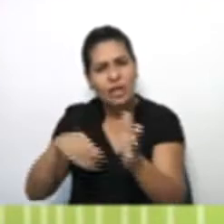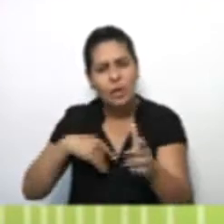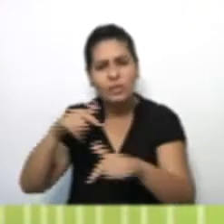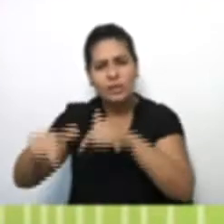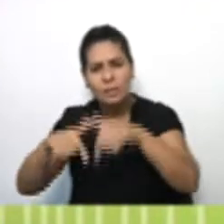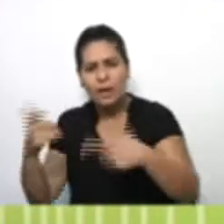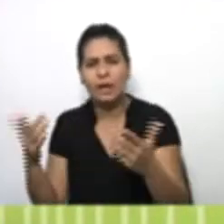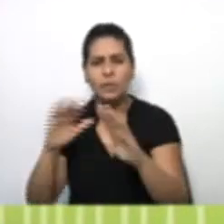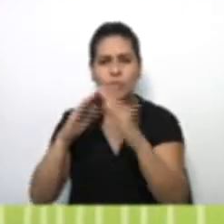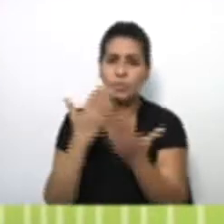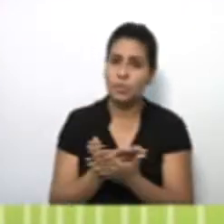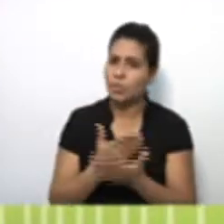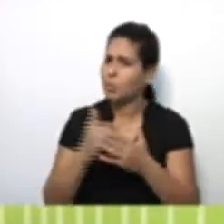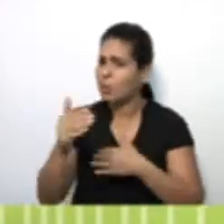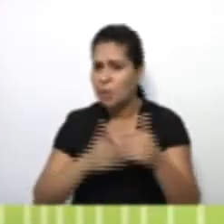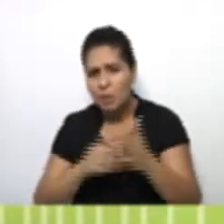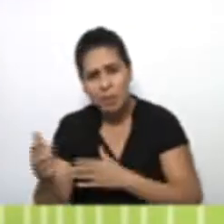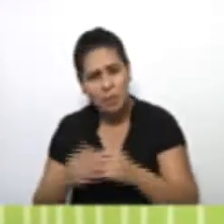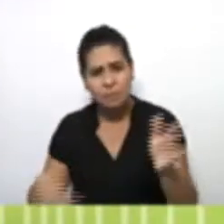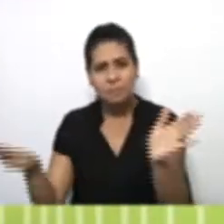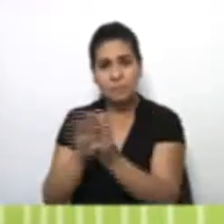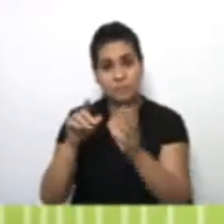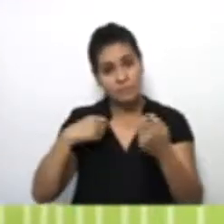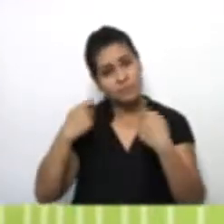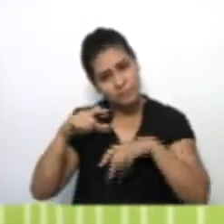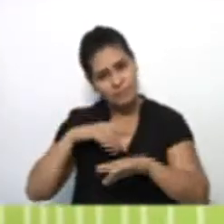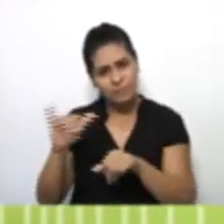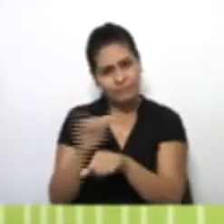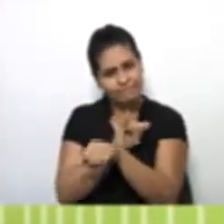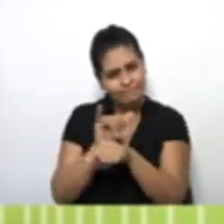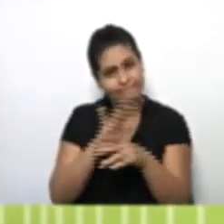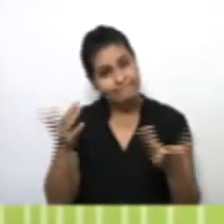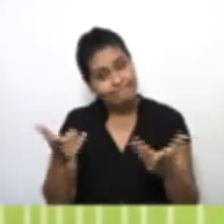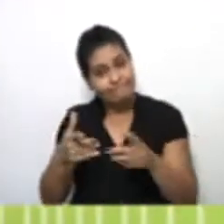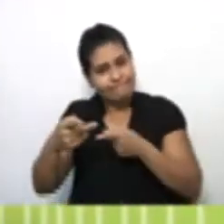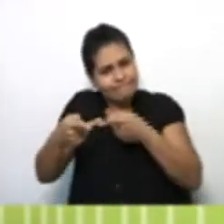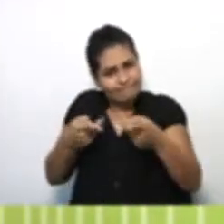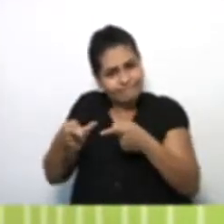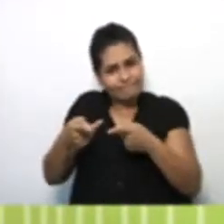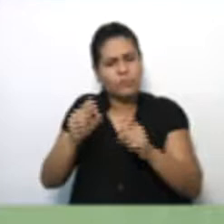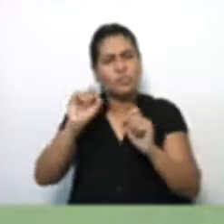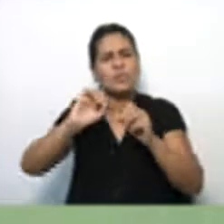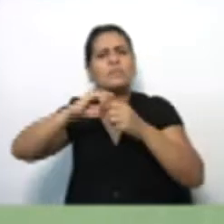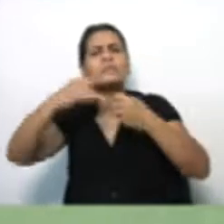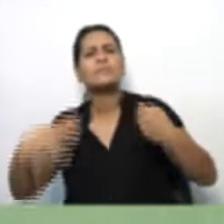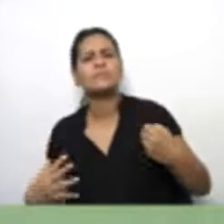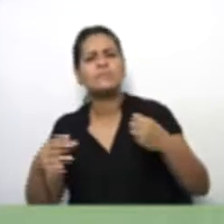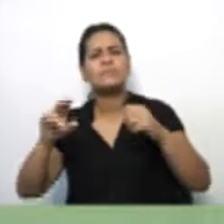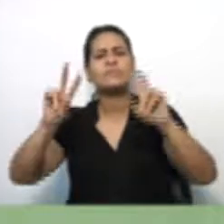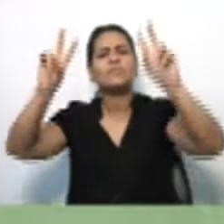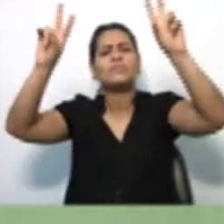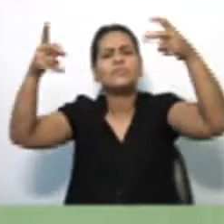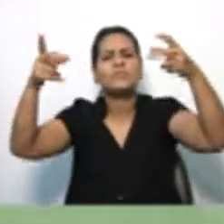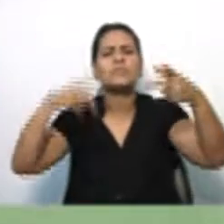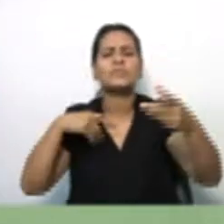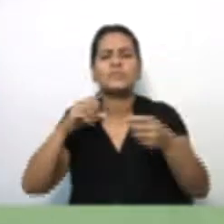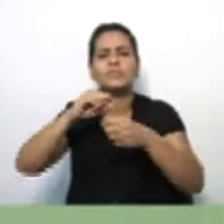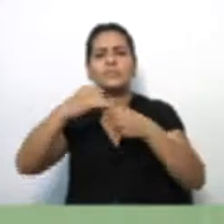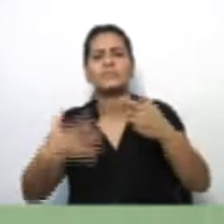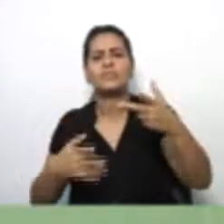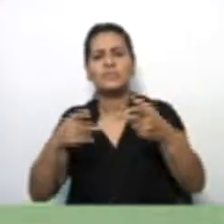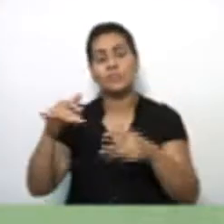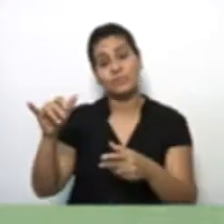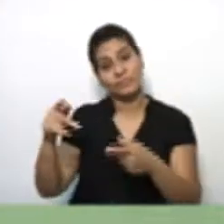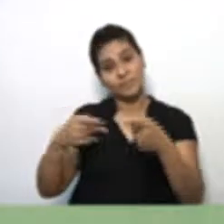tua escola, que é onde quer que você queira chegar. Você precisa de planejamento. Vamos para o conceito então? Vou te mostrar o conceitinho aqui de planejamento, tá?